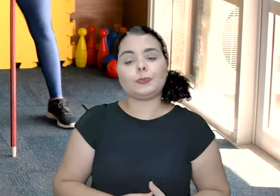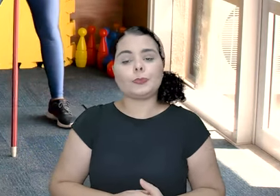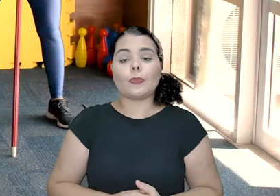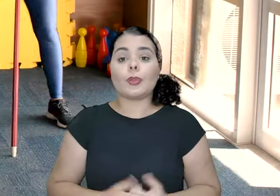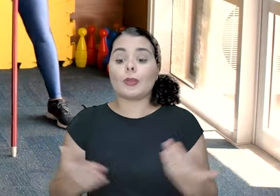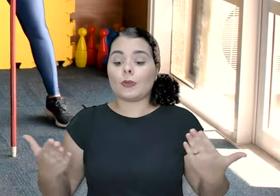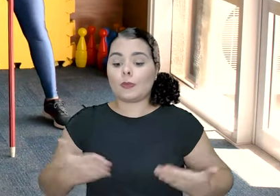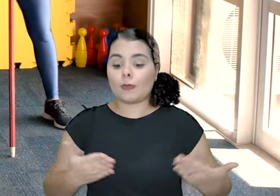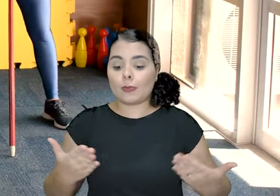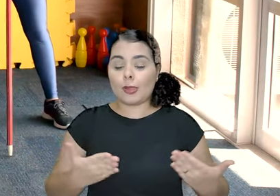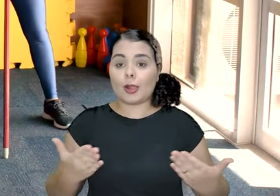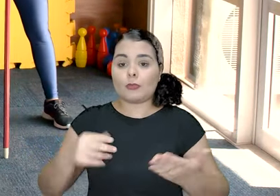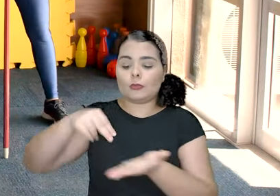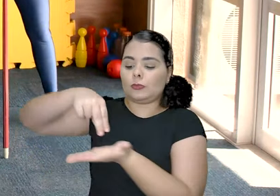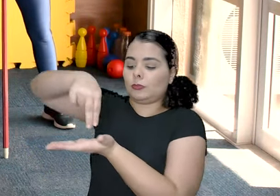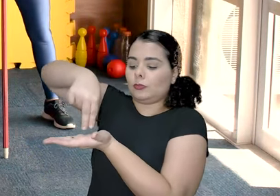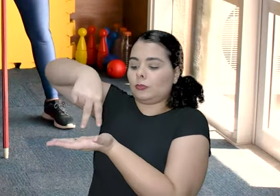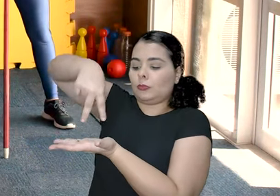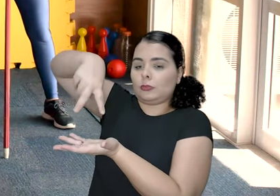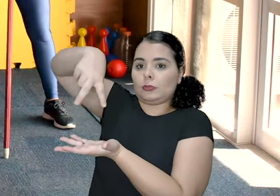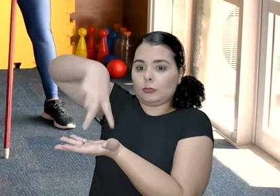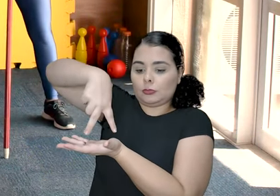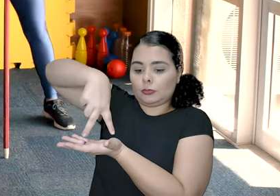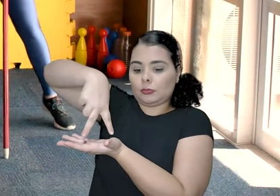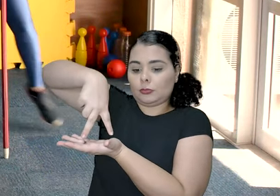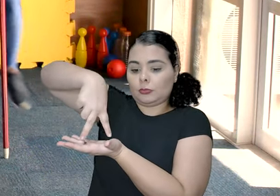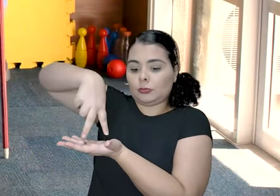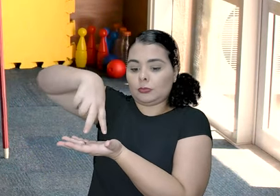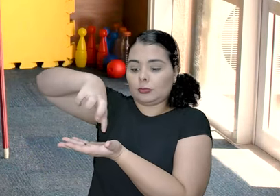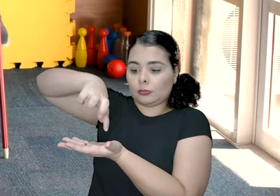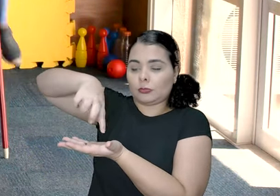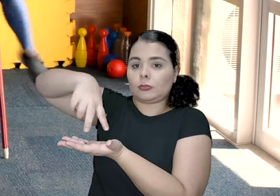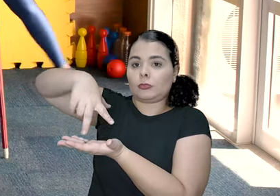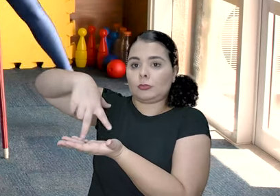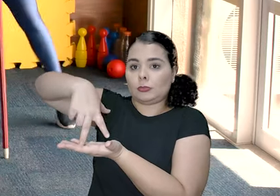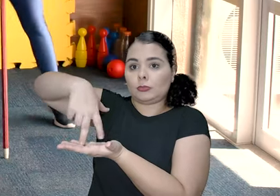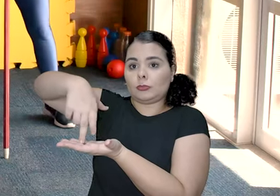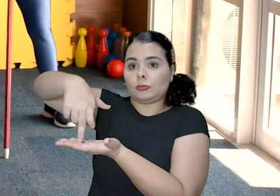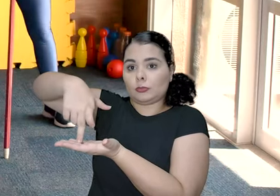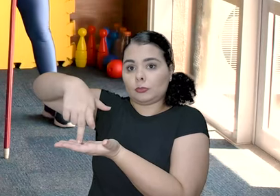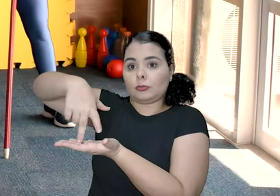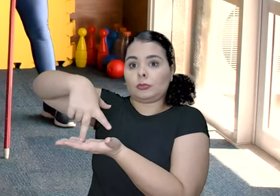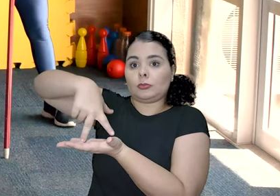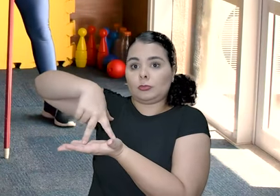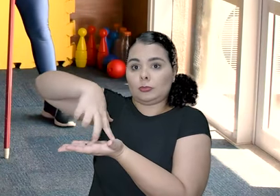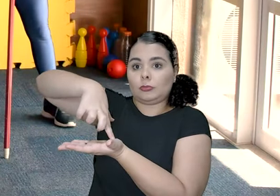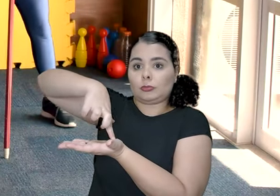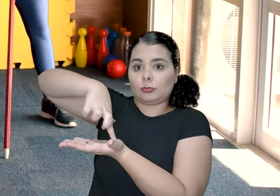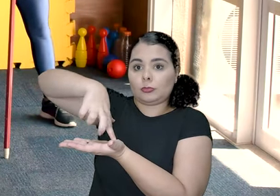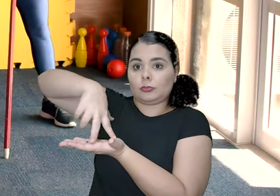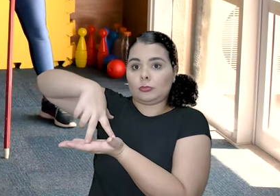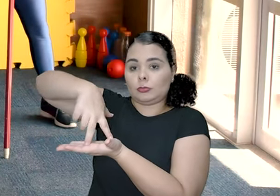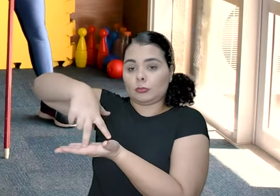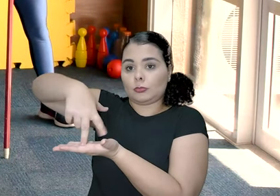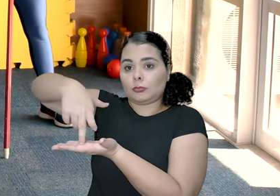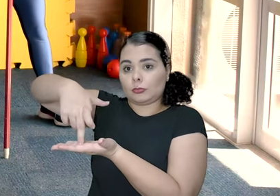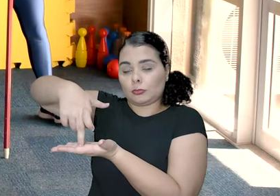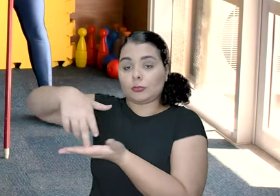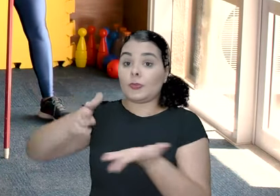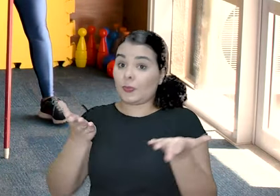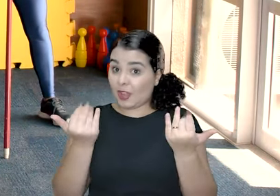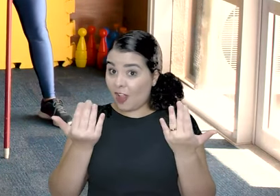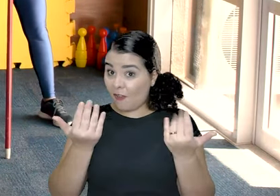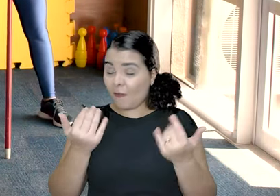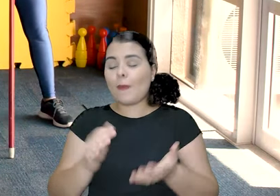é pernas afastadas, trazendo essa perna para o centro do bastão. Vamos começar?